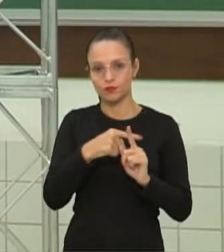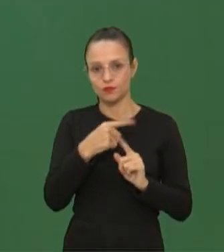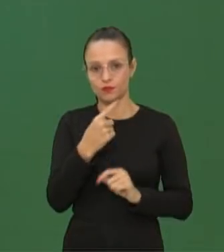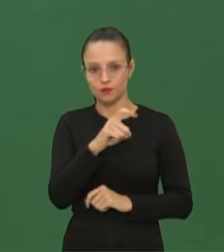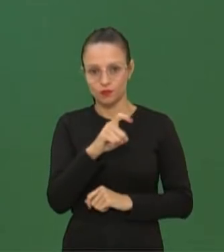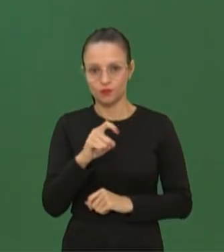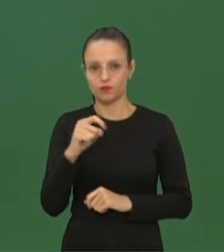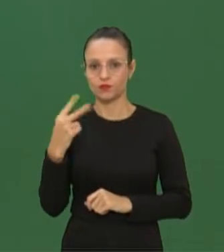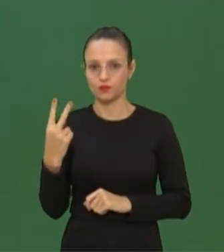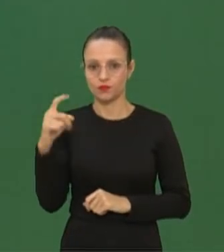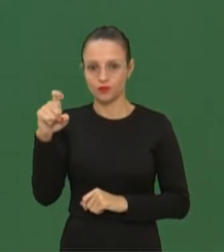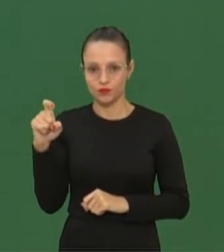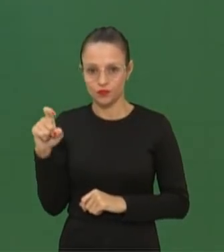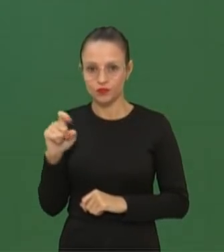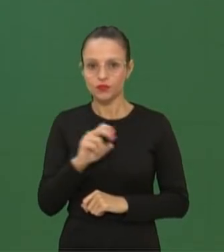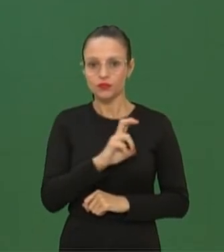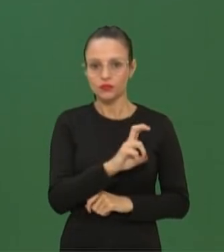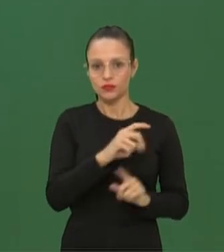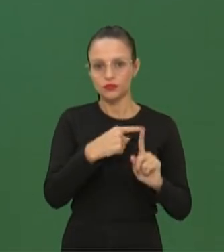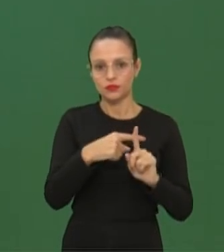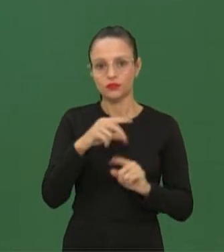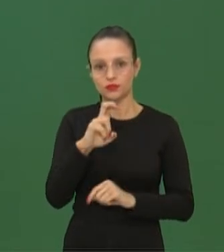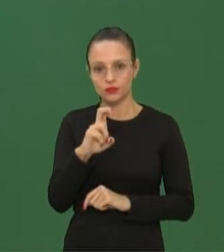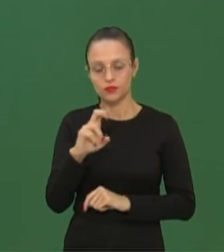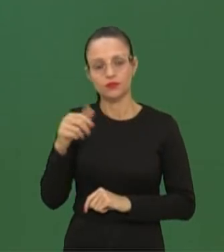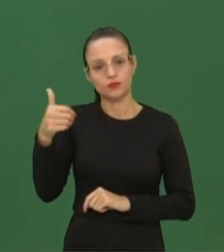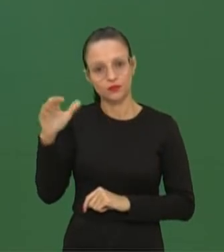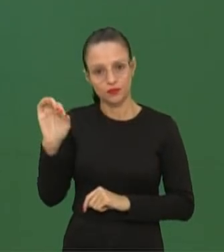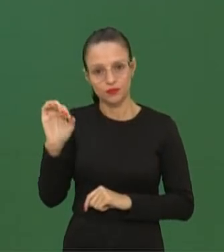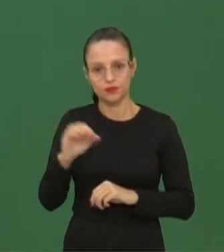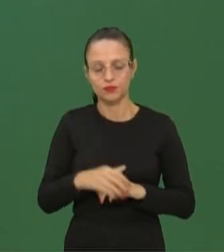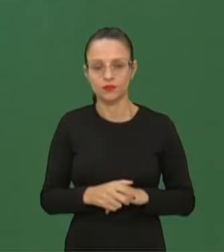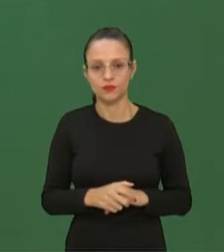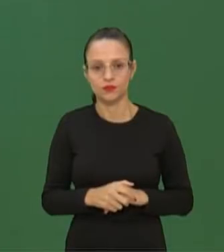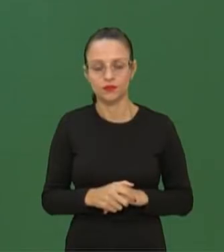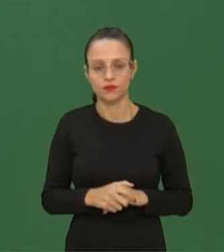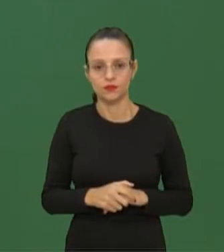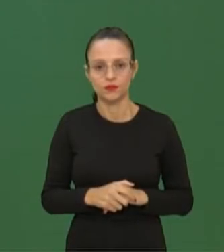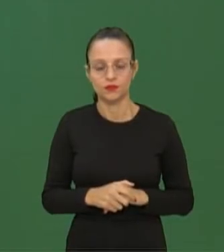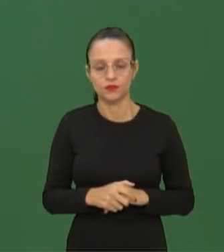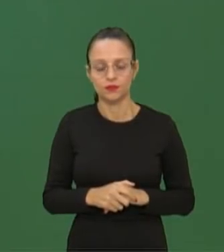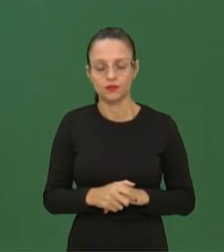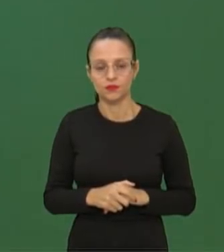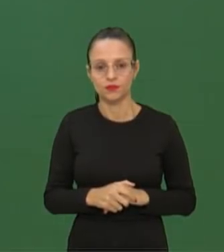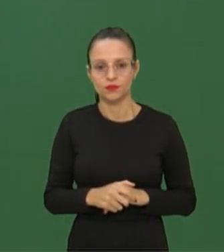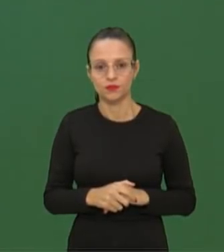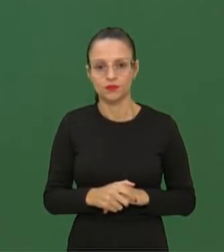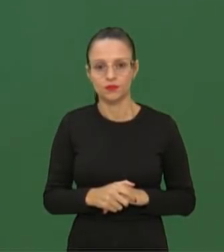2x. E o 5 mais 5, 10. E deixar só com um denominador.